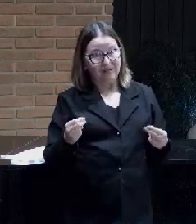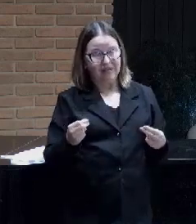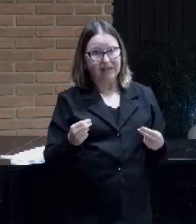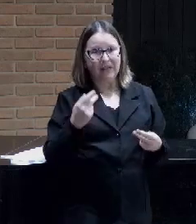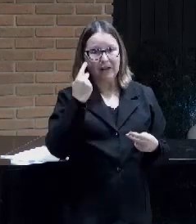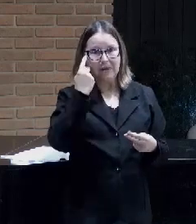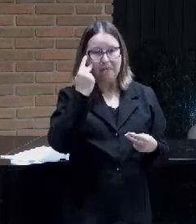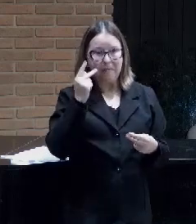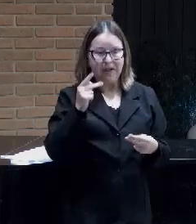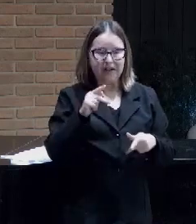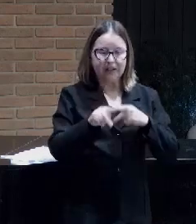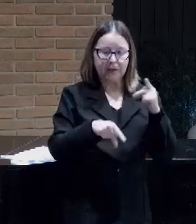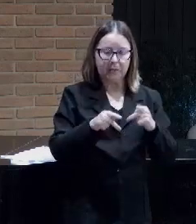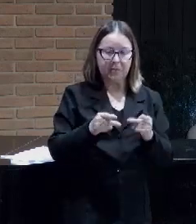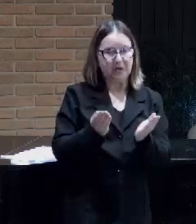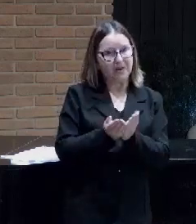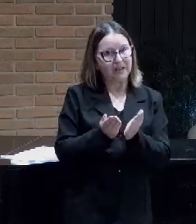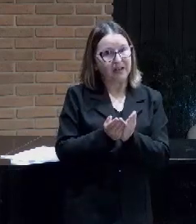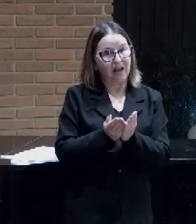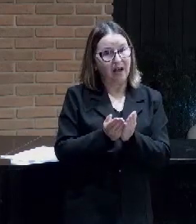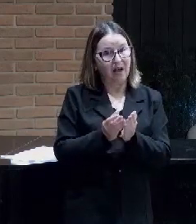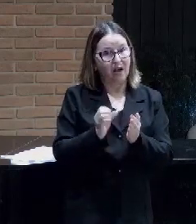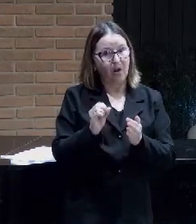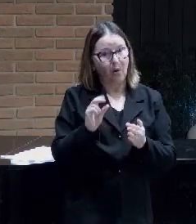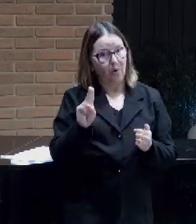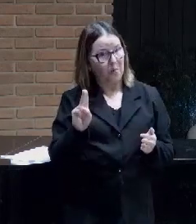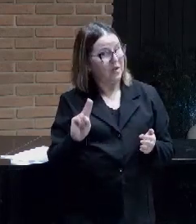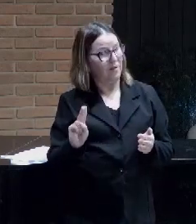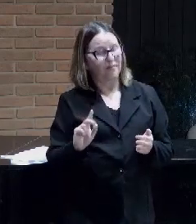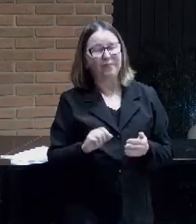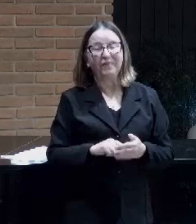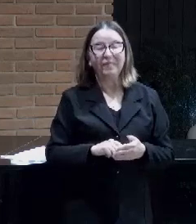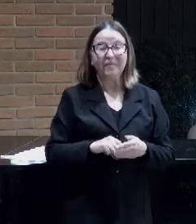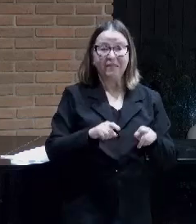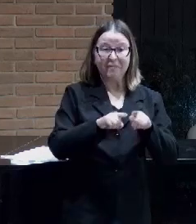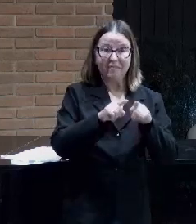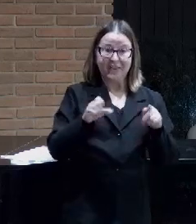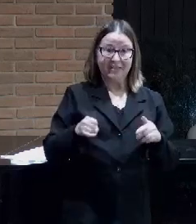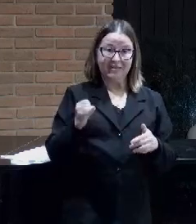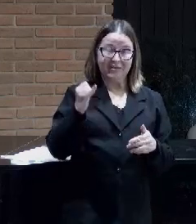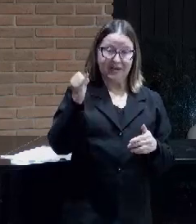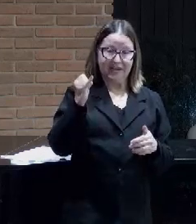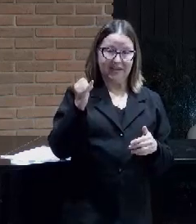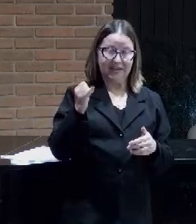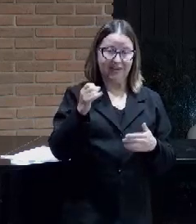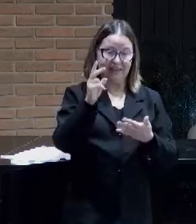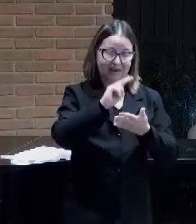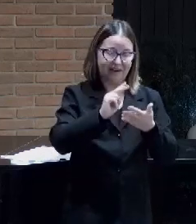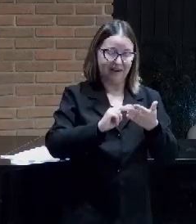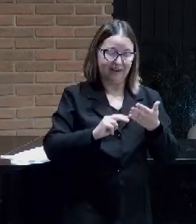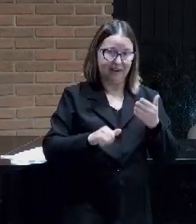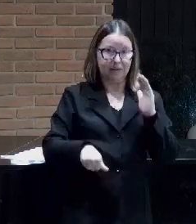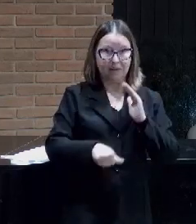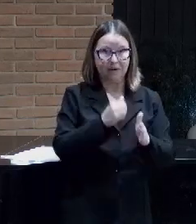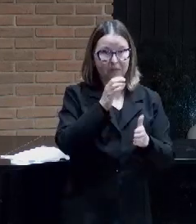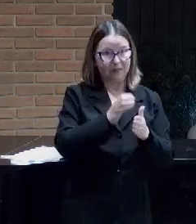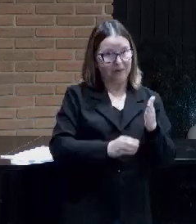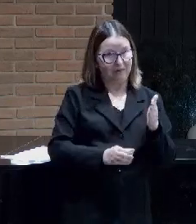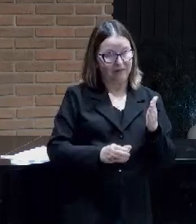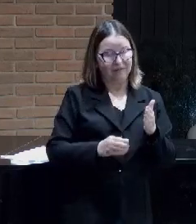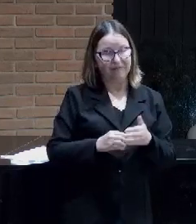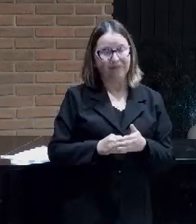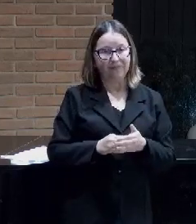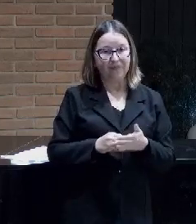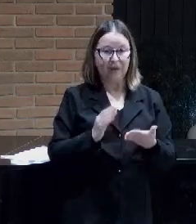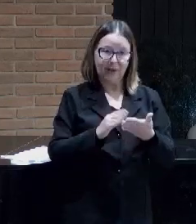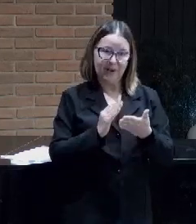são cristãos. Mas uma coisa que me salta aos olhos, quando eu leio o primeiro capítulo, mas quando eu discorro pelo livro inteiro, é que o